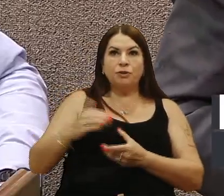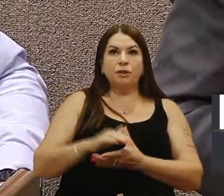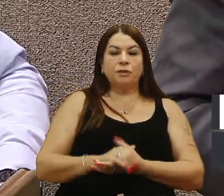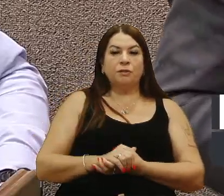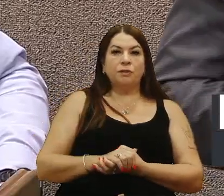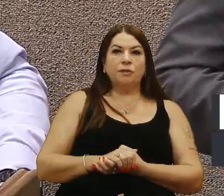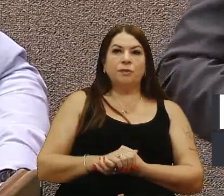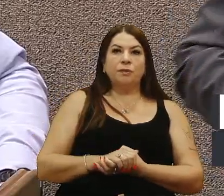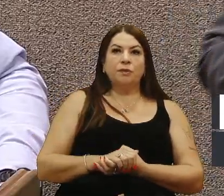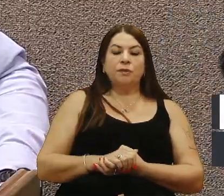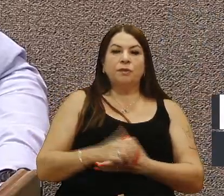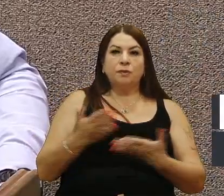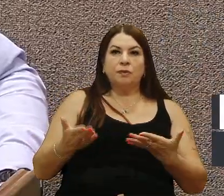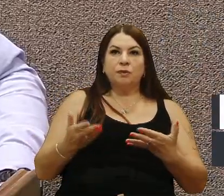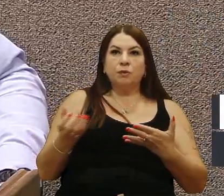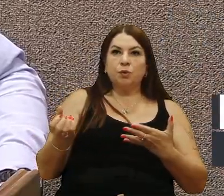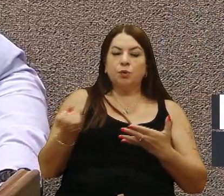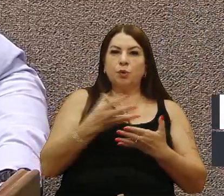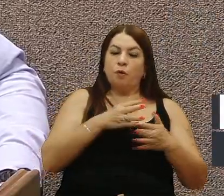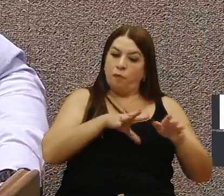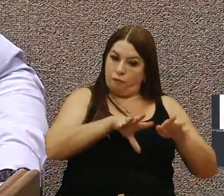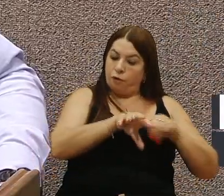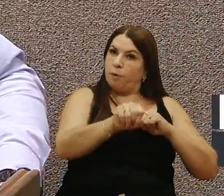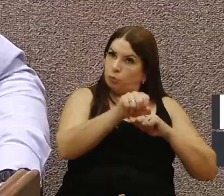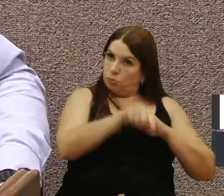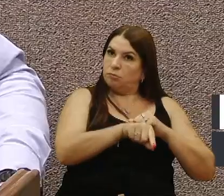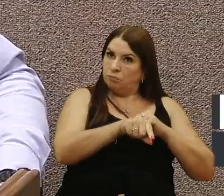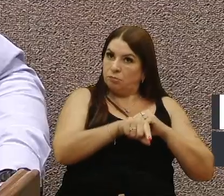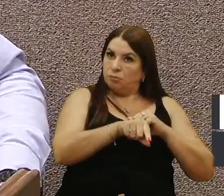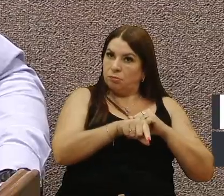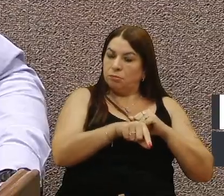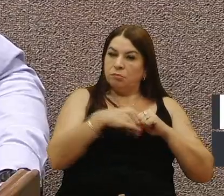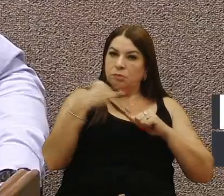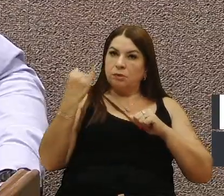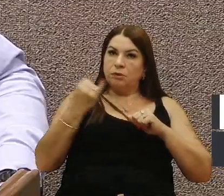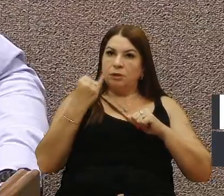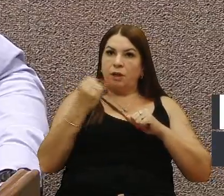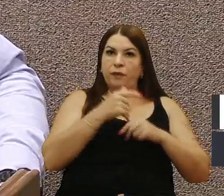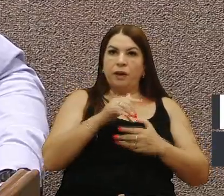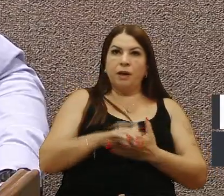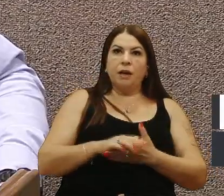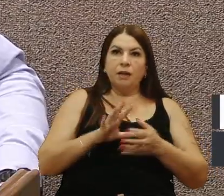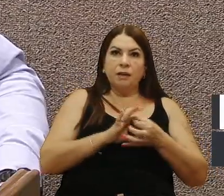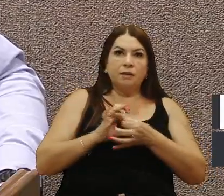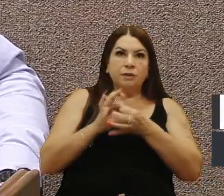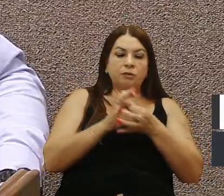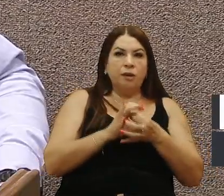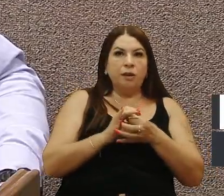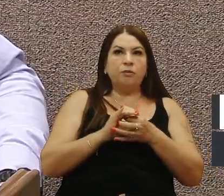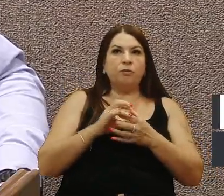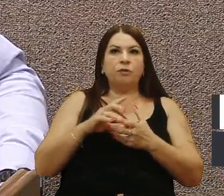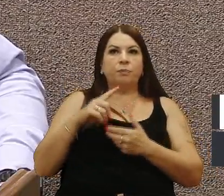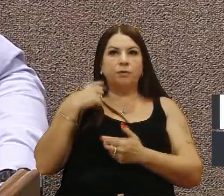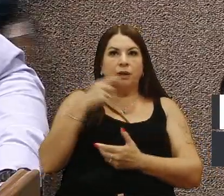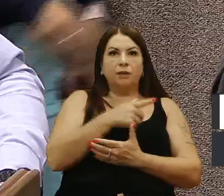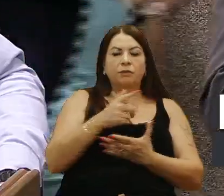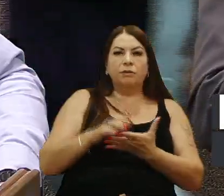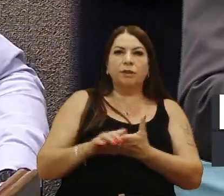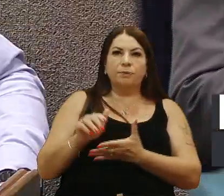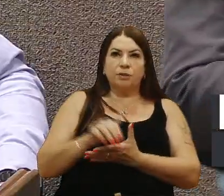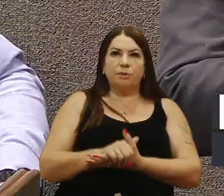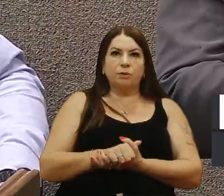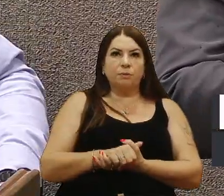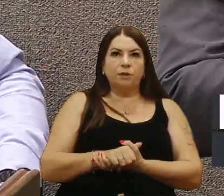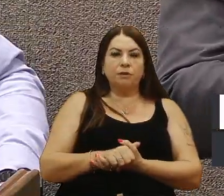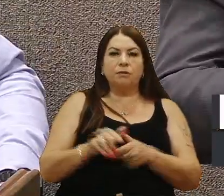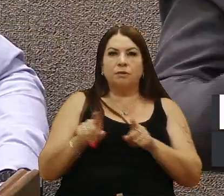soldados. Então, nessa nova formatura, é importante que a gente se una com deputados, com